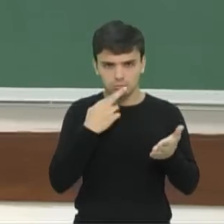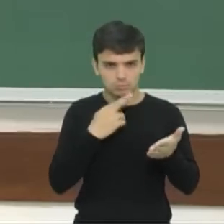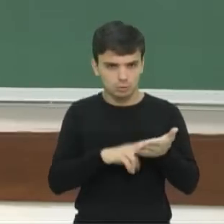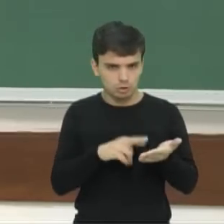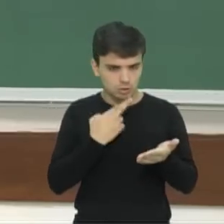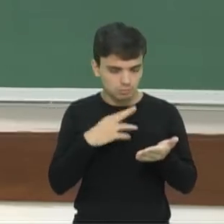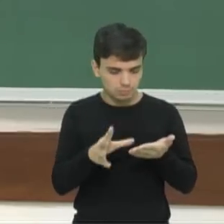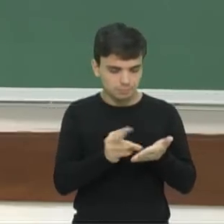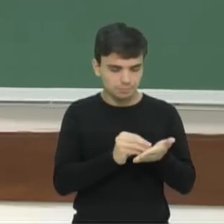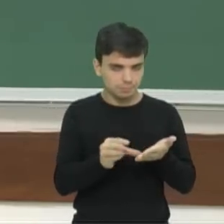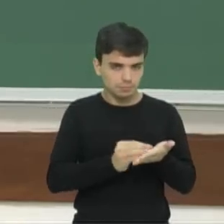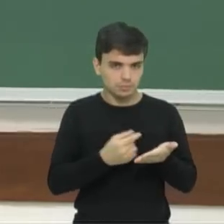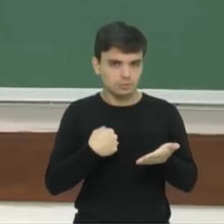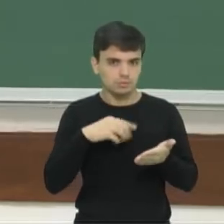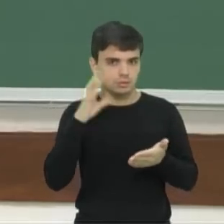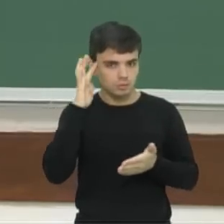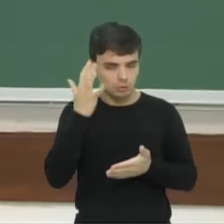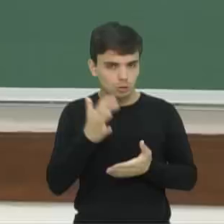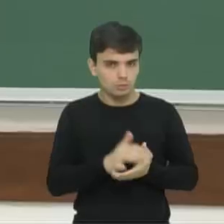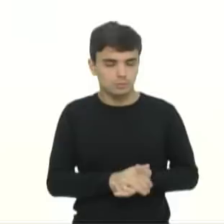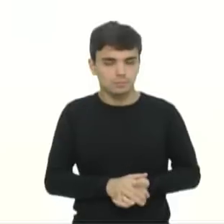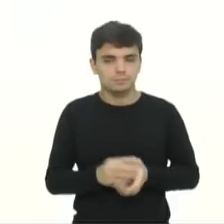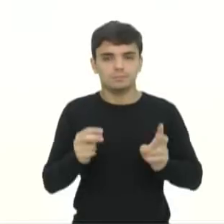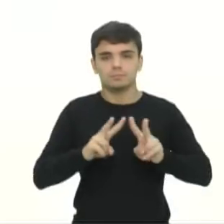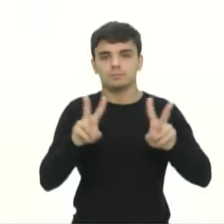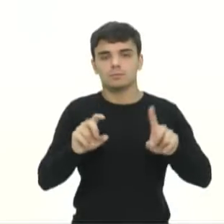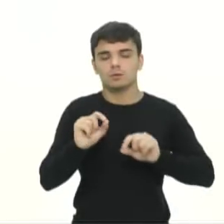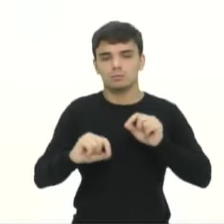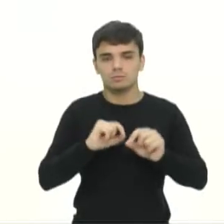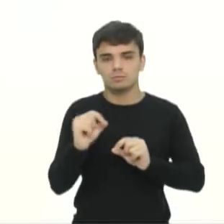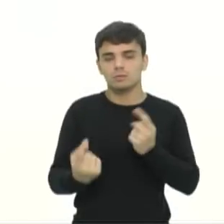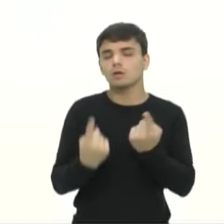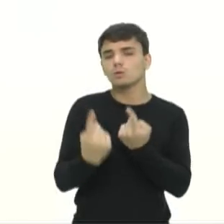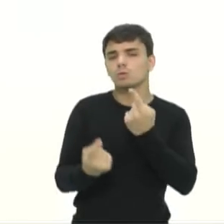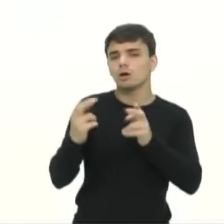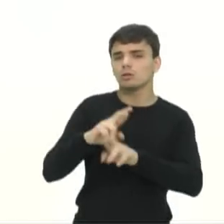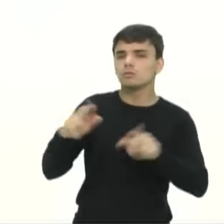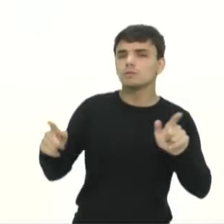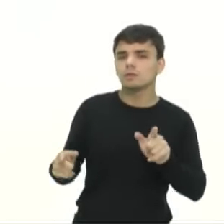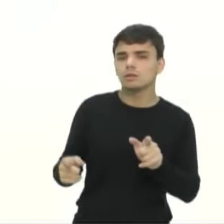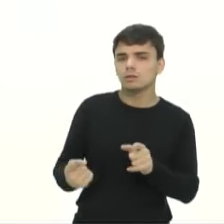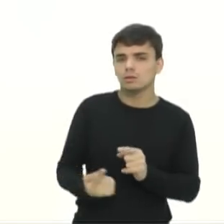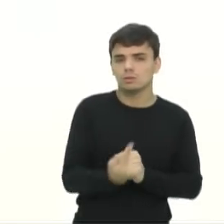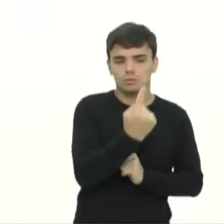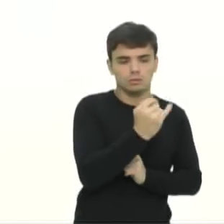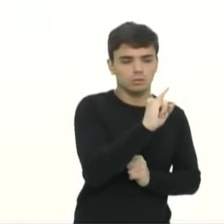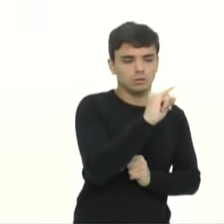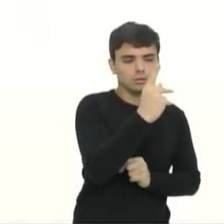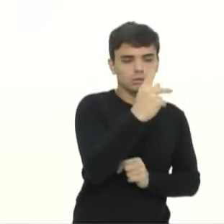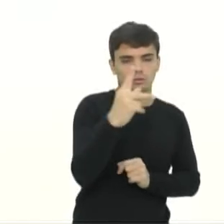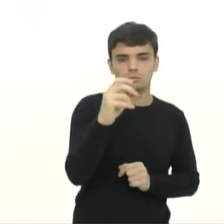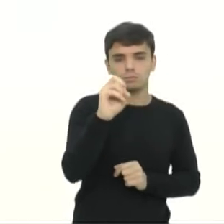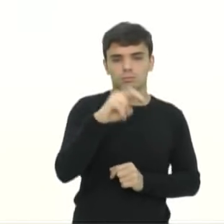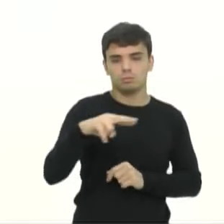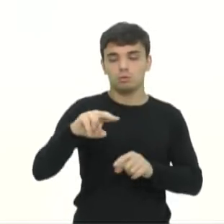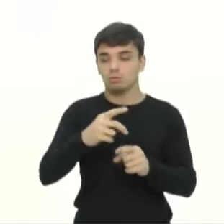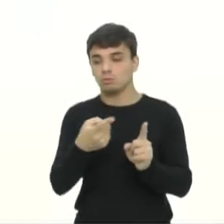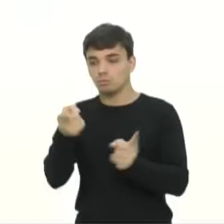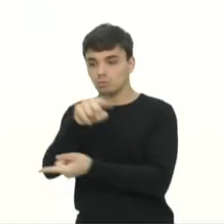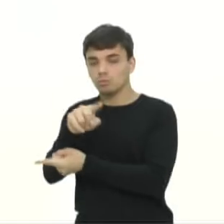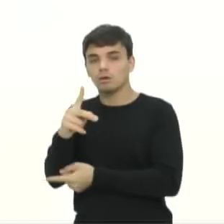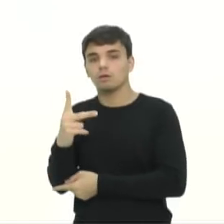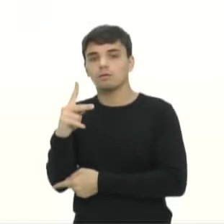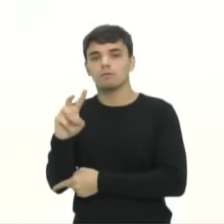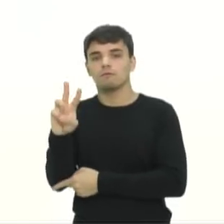anotações do caderno e resolve esse exercício que fala o quê? Quais as diferenças entre um ippon e um vazare? Então você vai